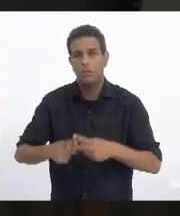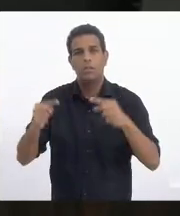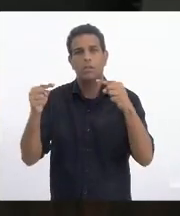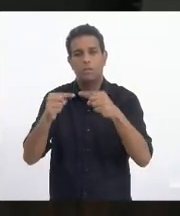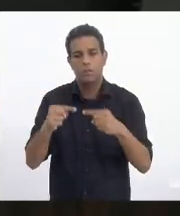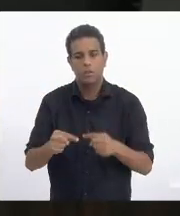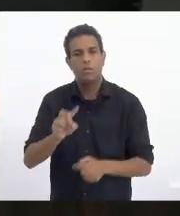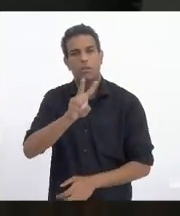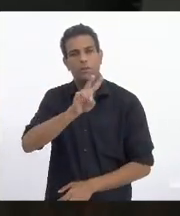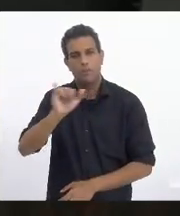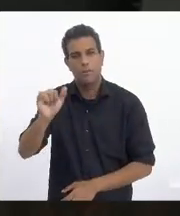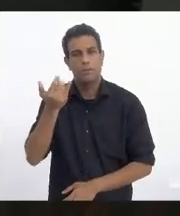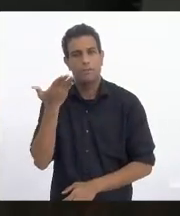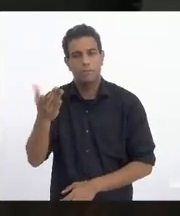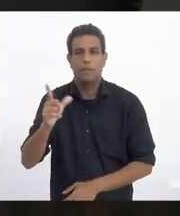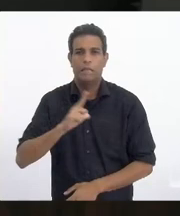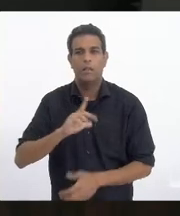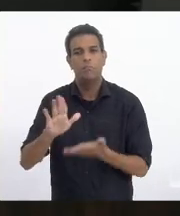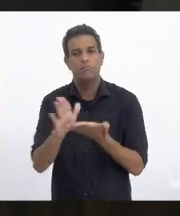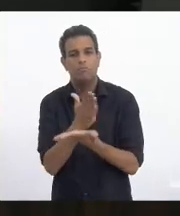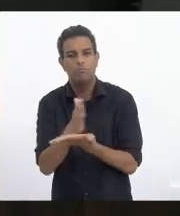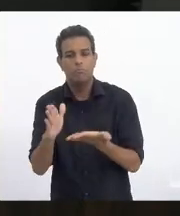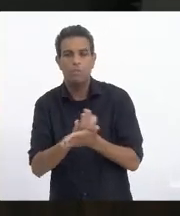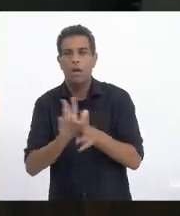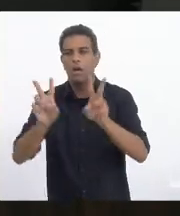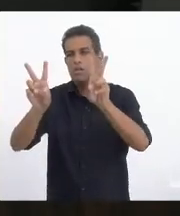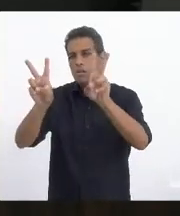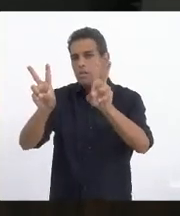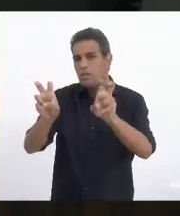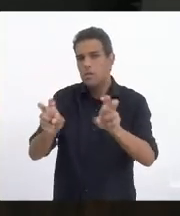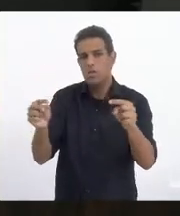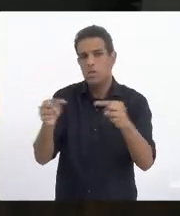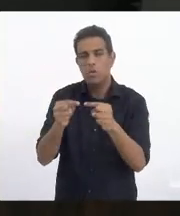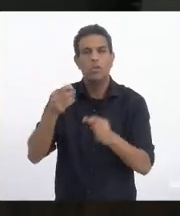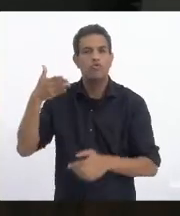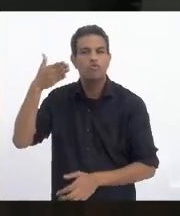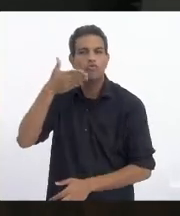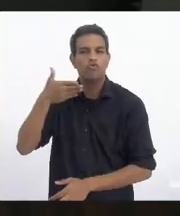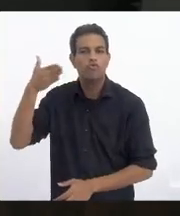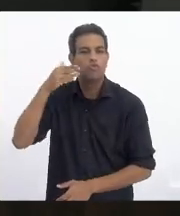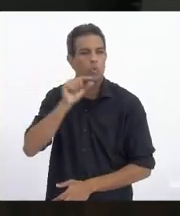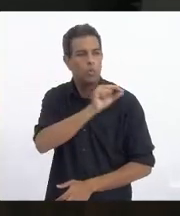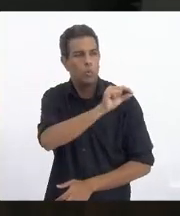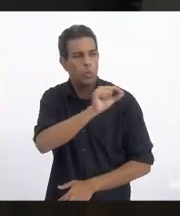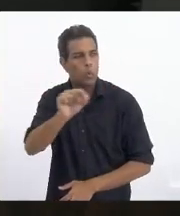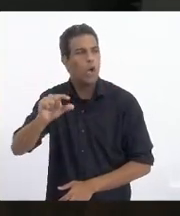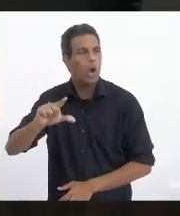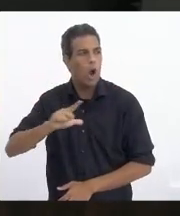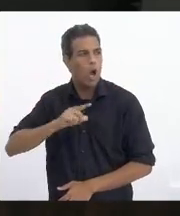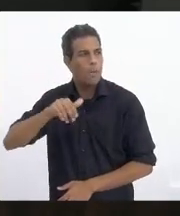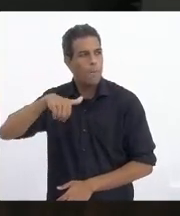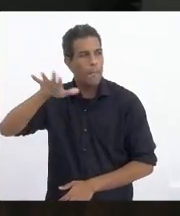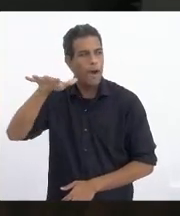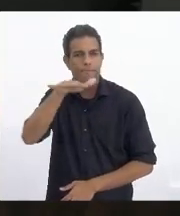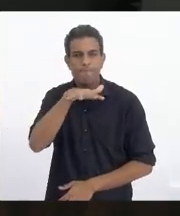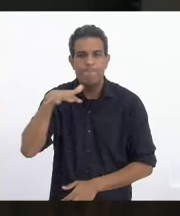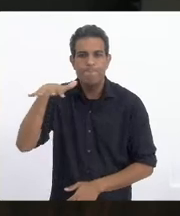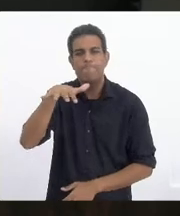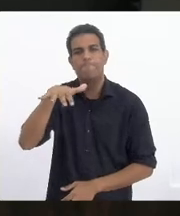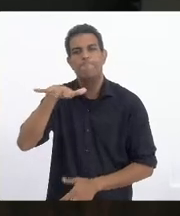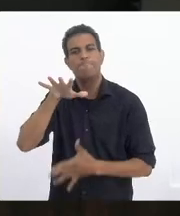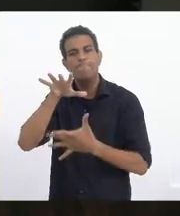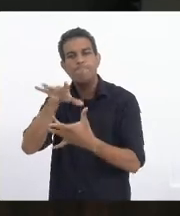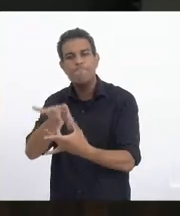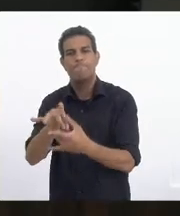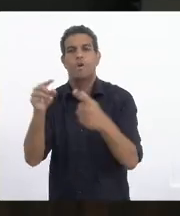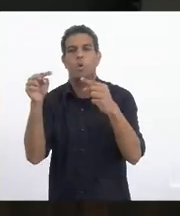compensatórios. Agora, existem alguns temas que estão dando, de fato, um discurso, uma questão um pouco mais que precisa